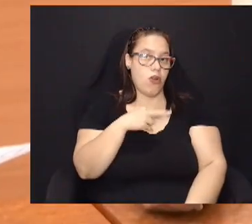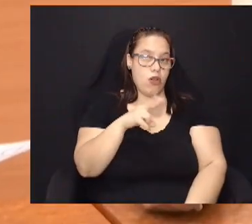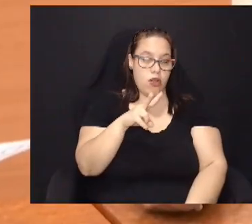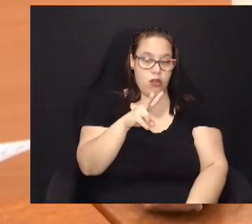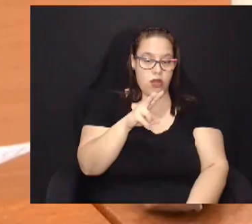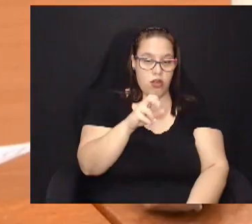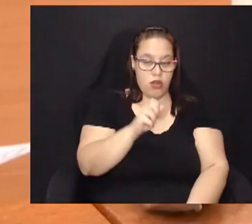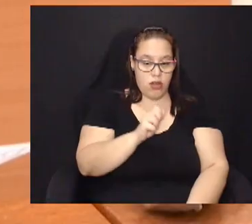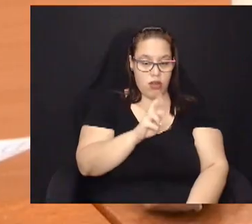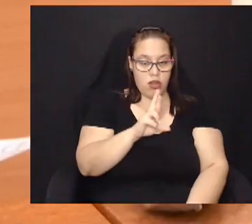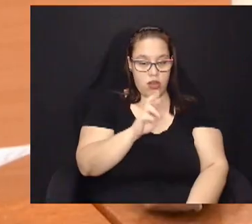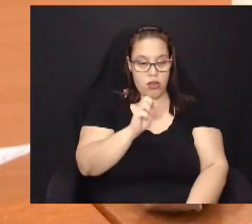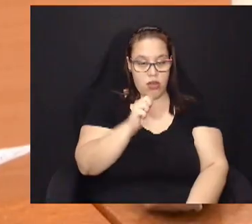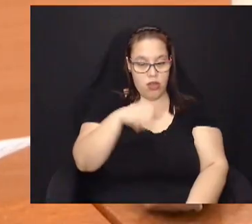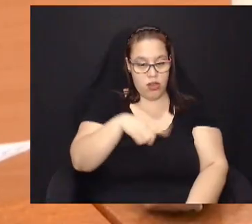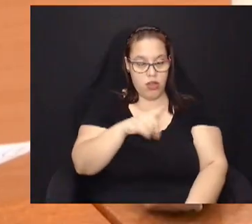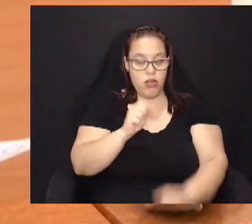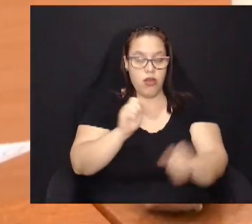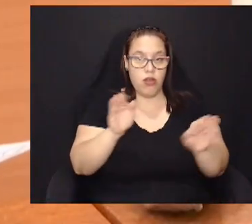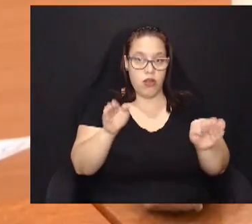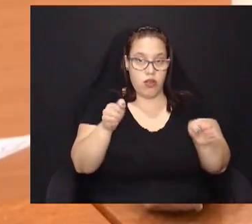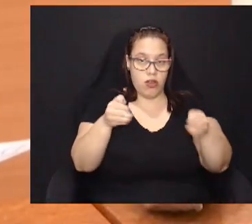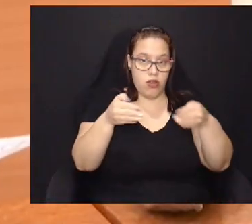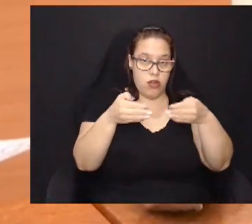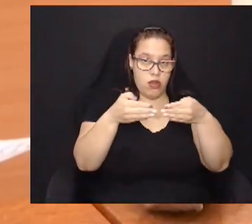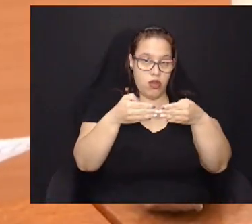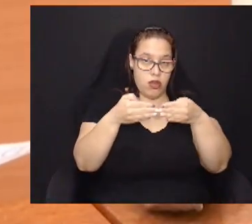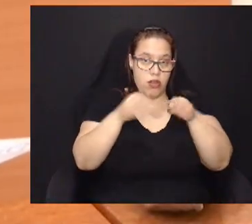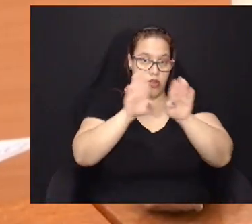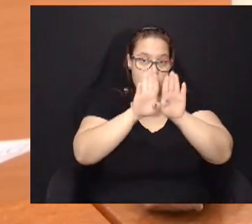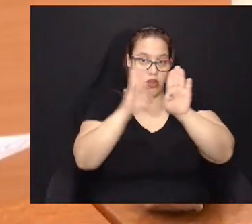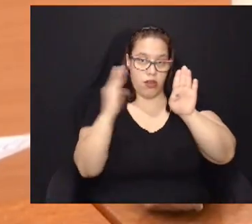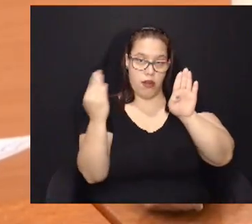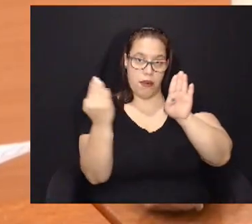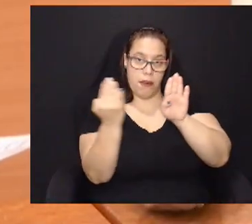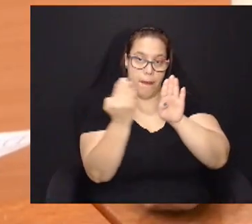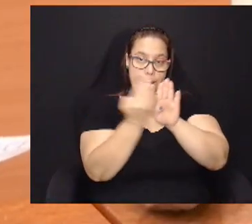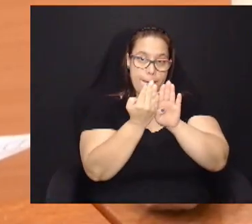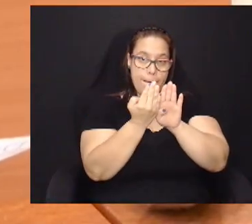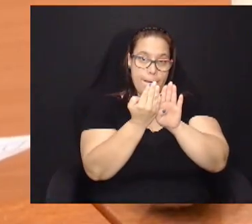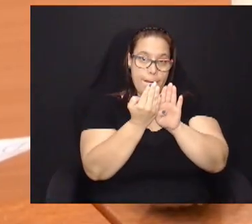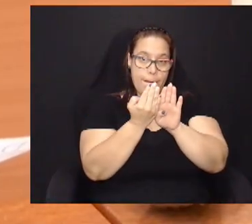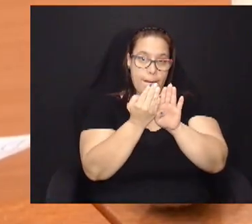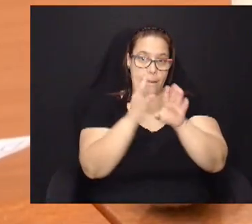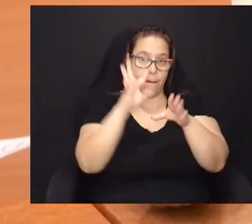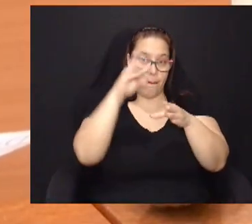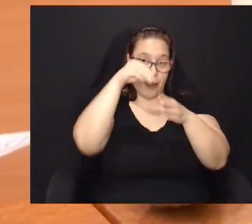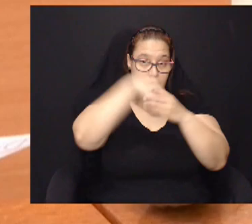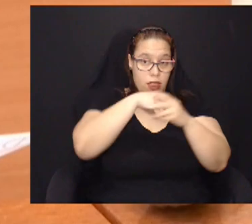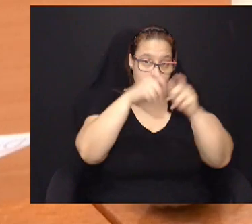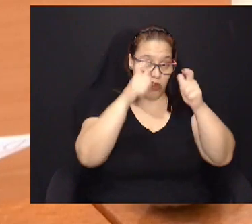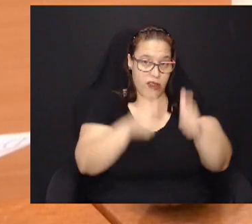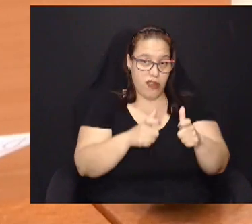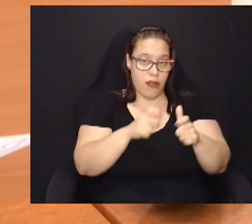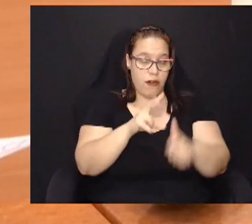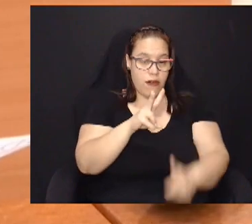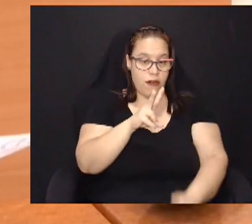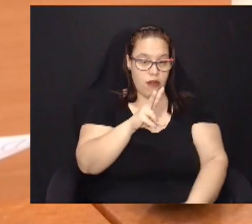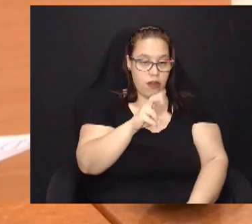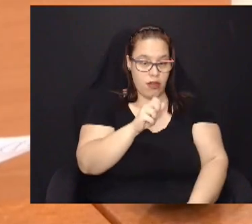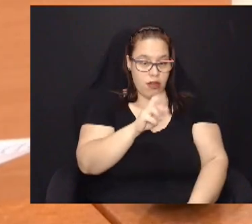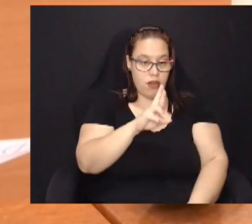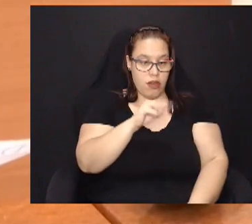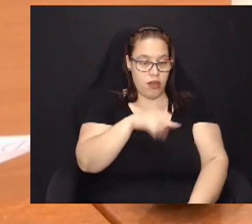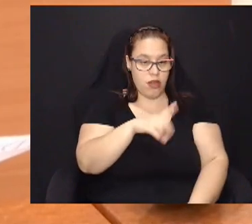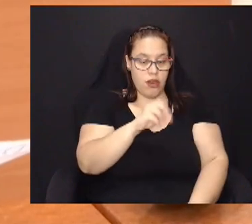fechar essa varanda e ficar com as portas e janelas fechadas, e esse som tem que estar dentro do ambiente, porque na varanda não tem acústica.